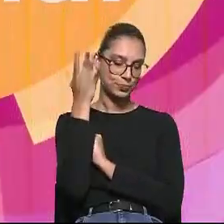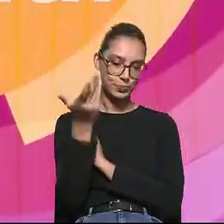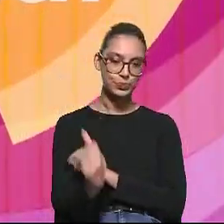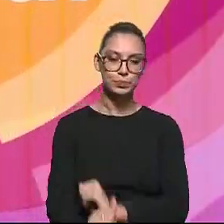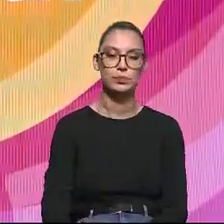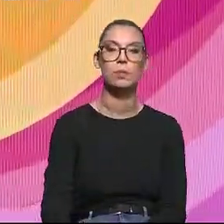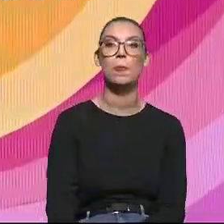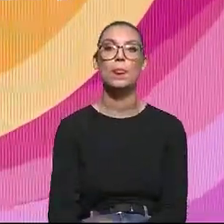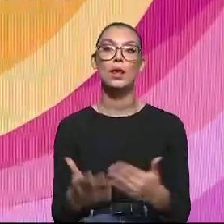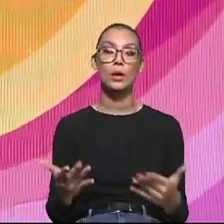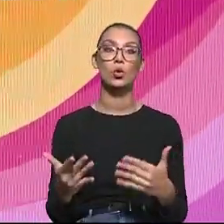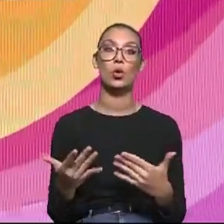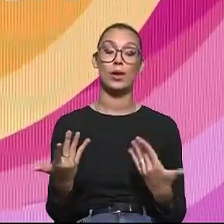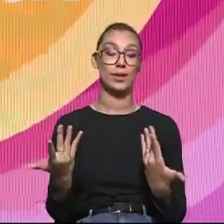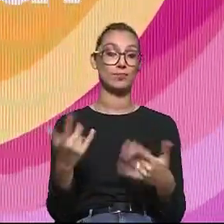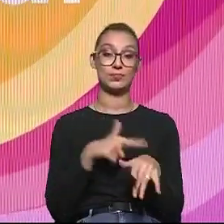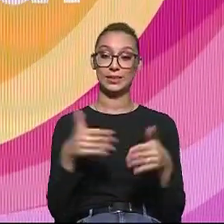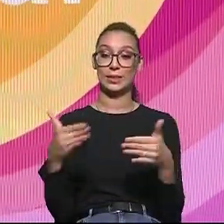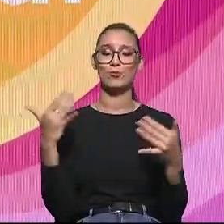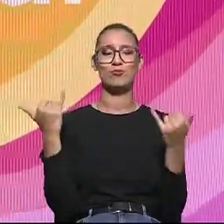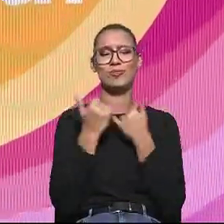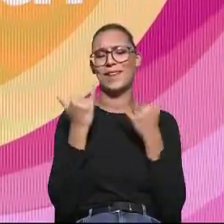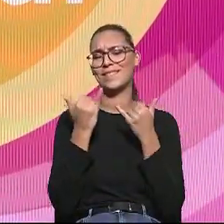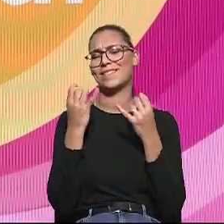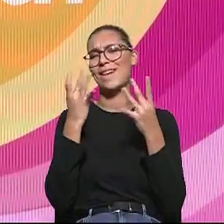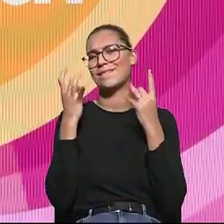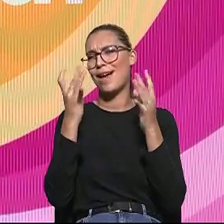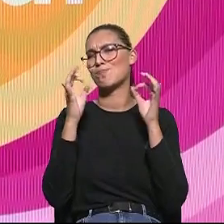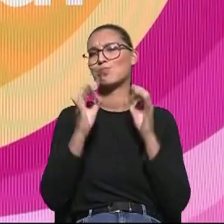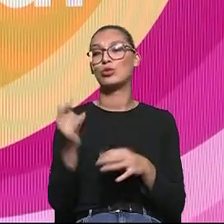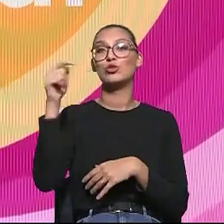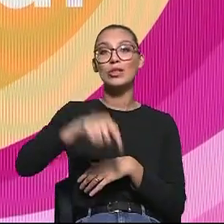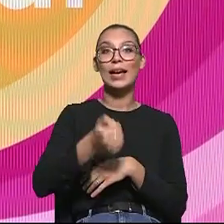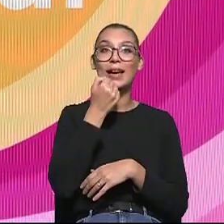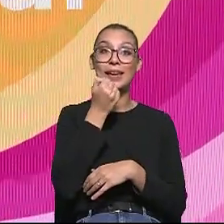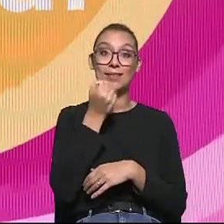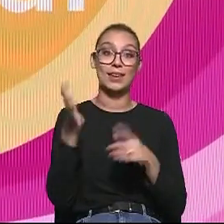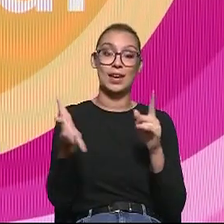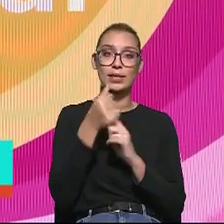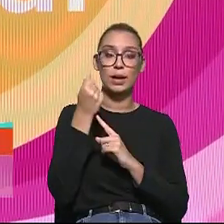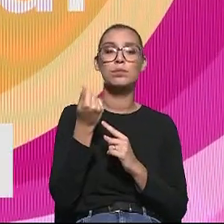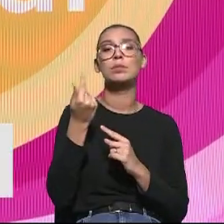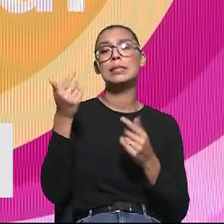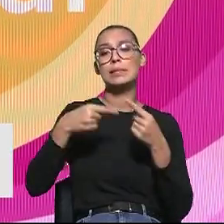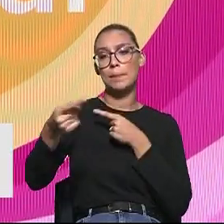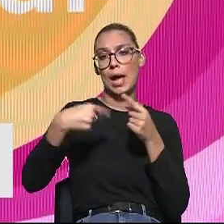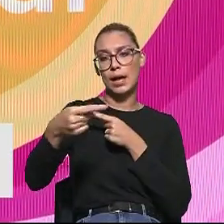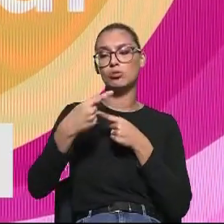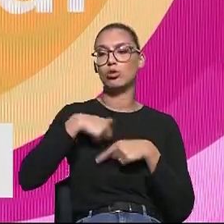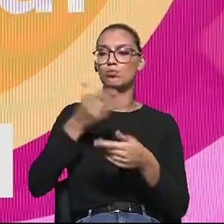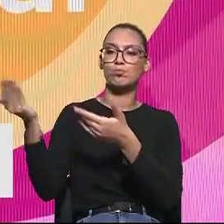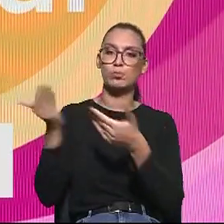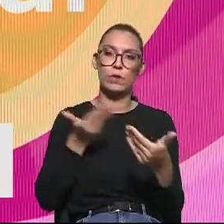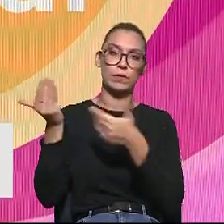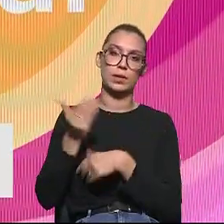Vamos ao momento mais divertido da semana, chegar, rir e ganhar. Todas as semanas desafiamos 4 participantes para formarem 2 equipas a vir à nossa tarde jogar.